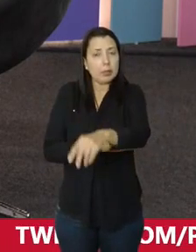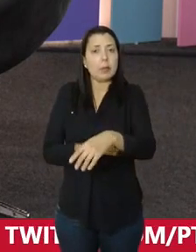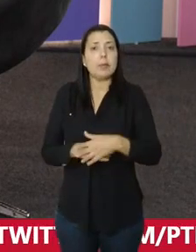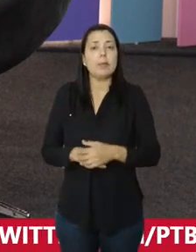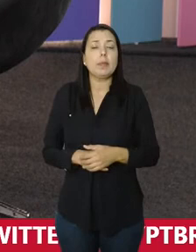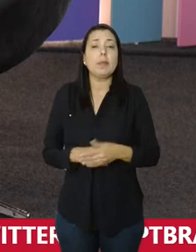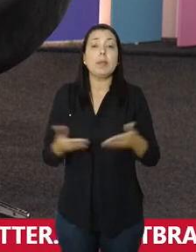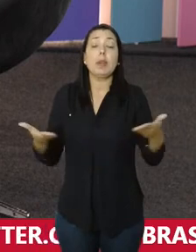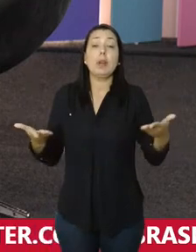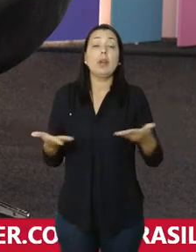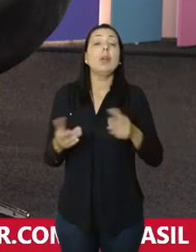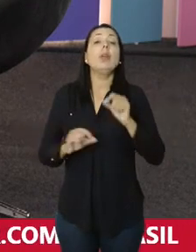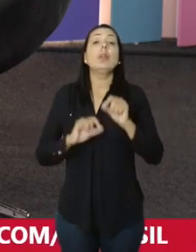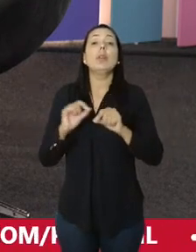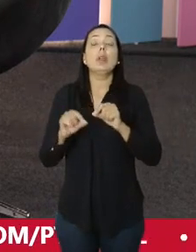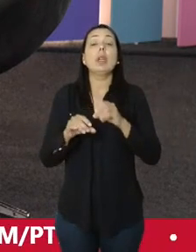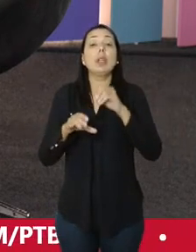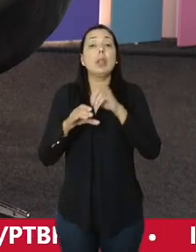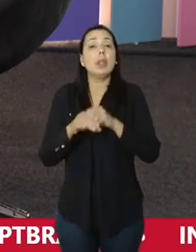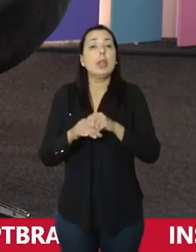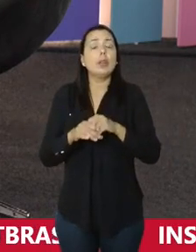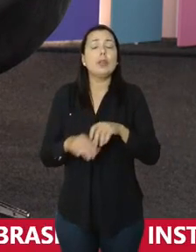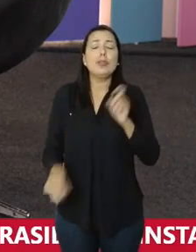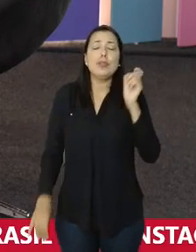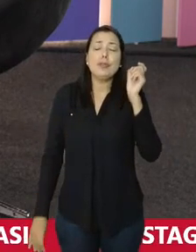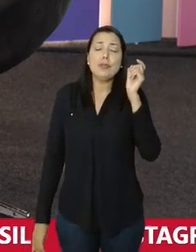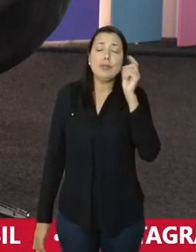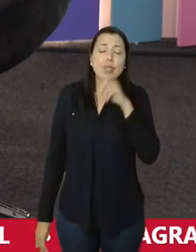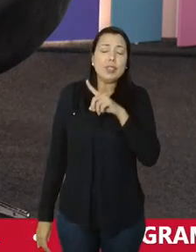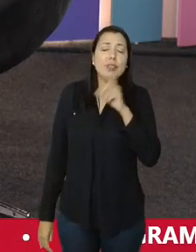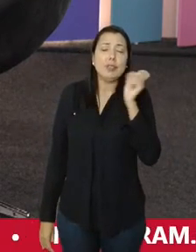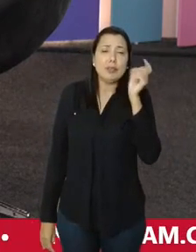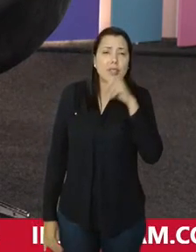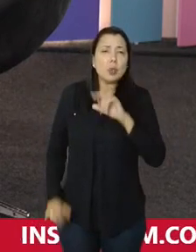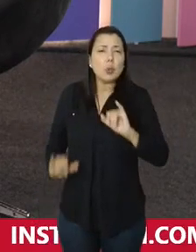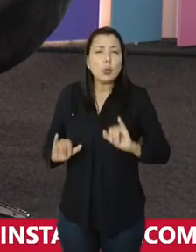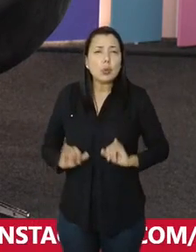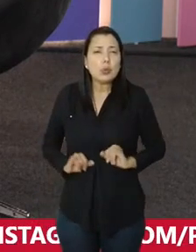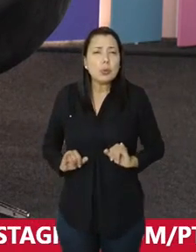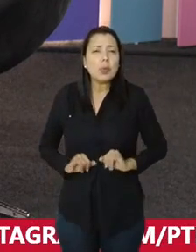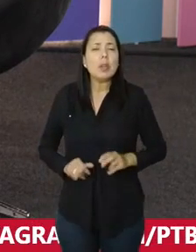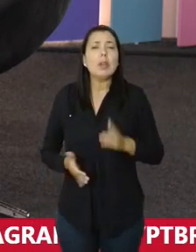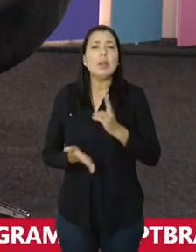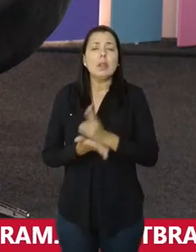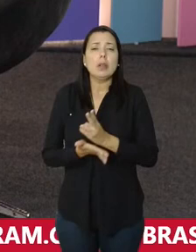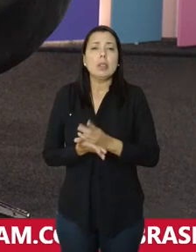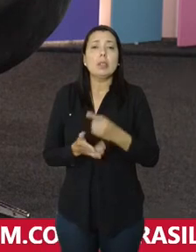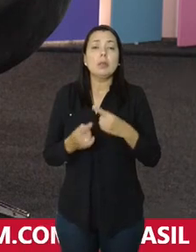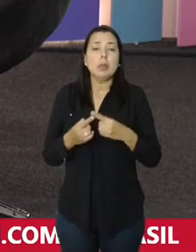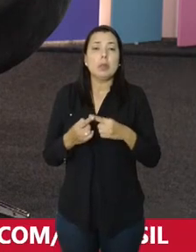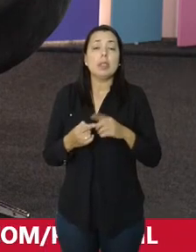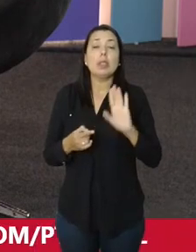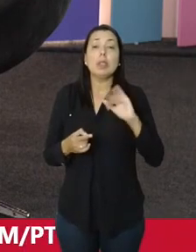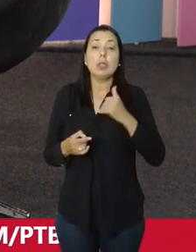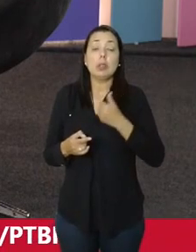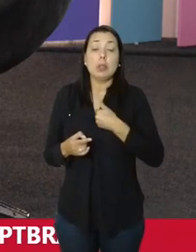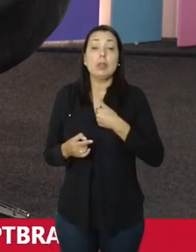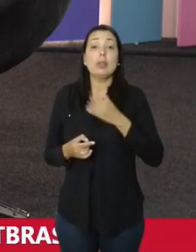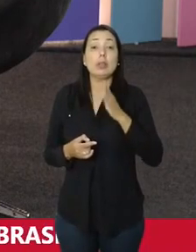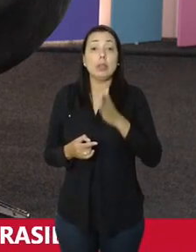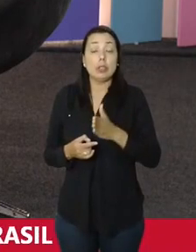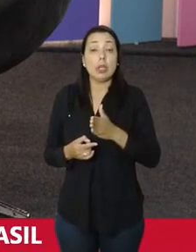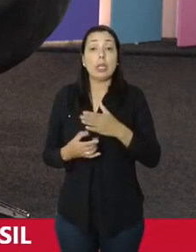enfrentando aquele momento, né, tão doloroso, tão doloroso, porque, né, nós